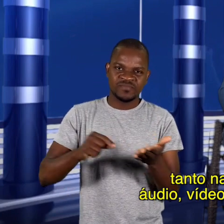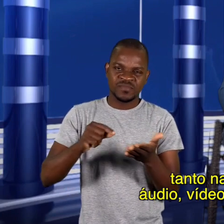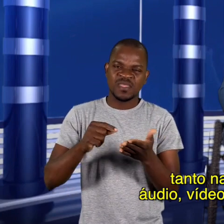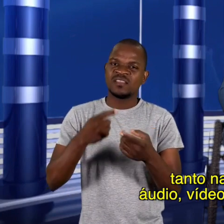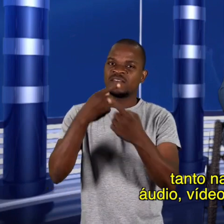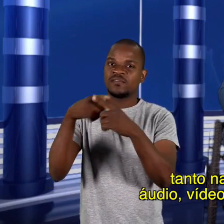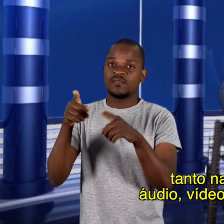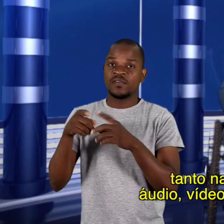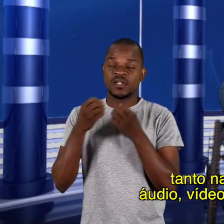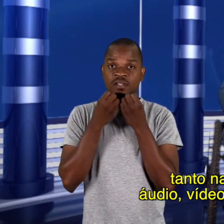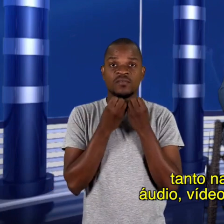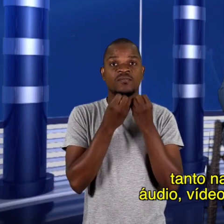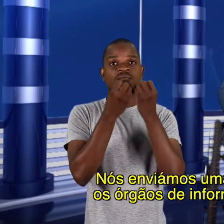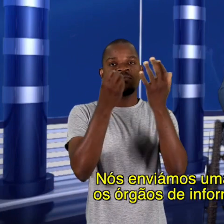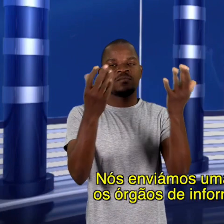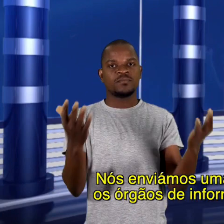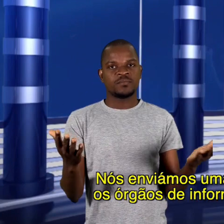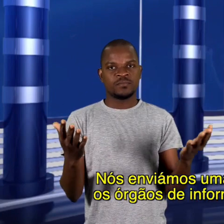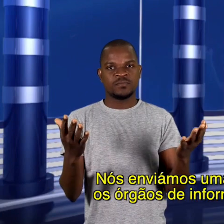escritas.